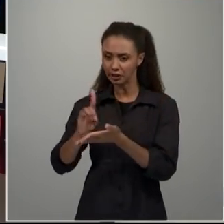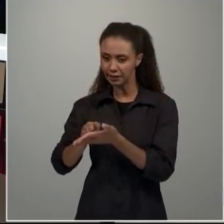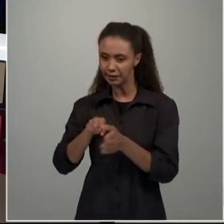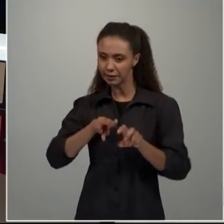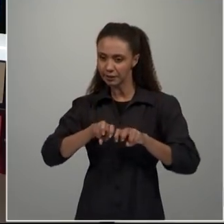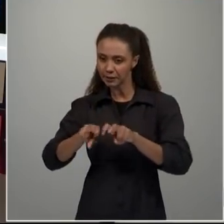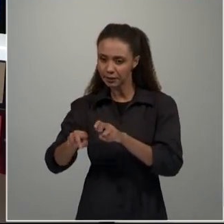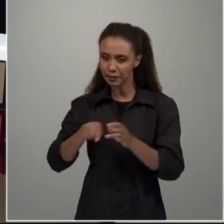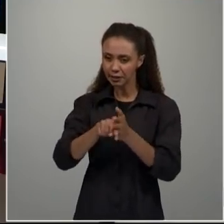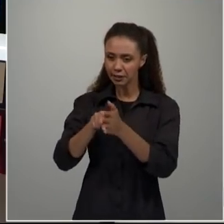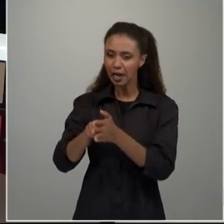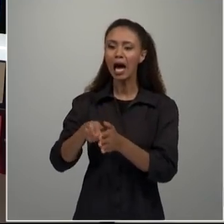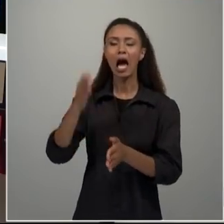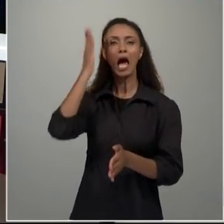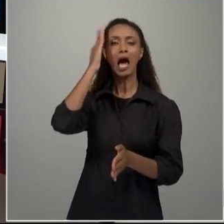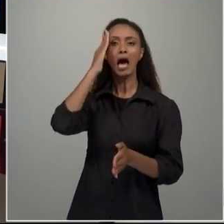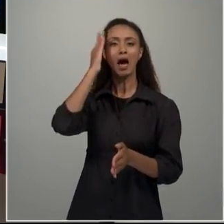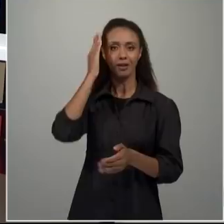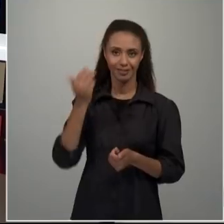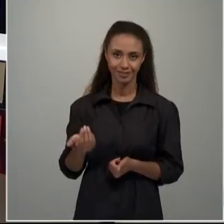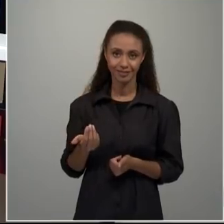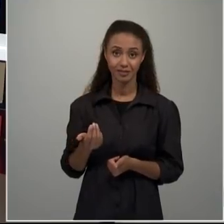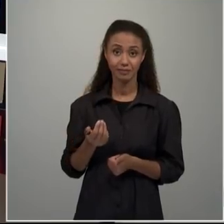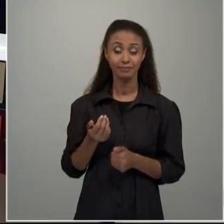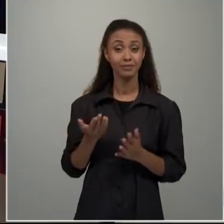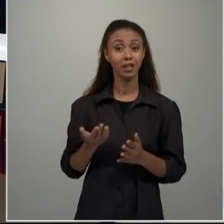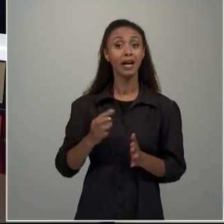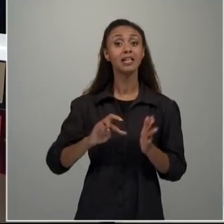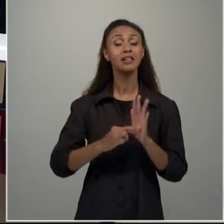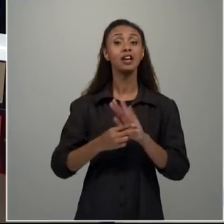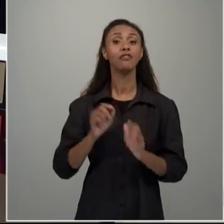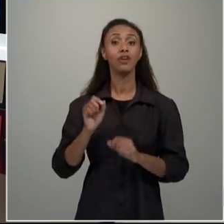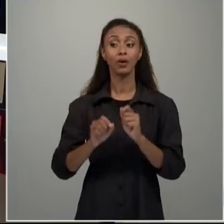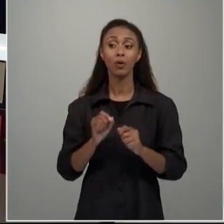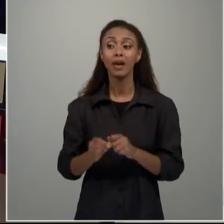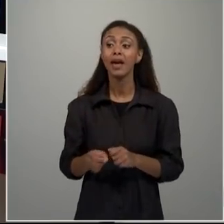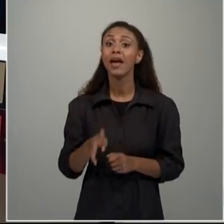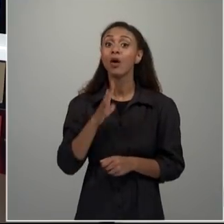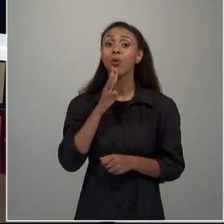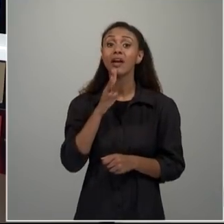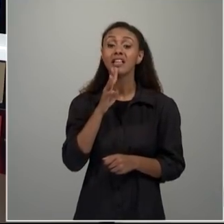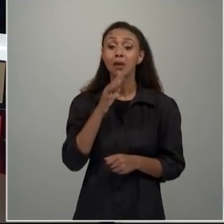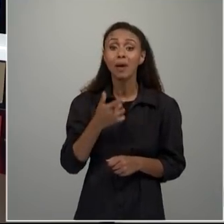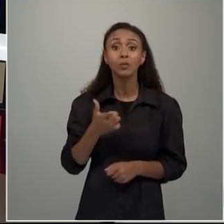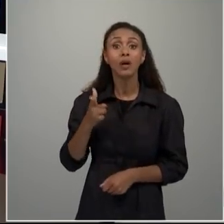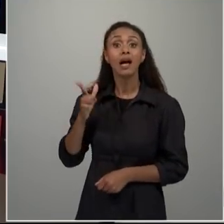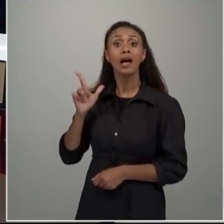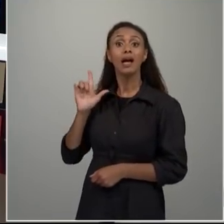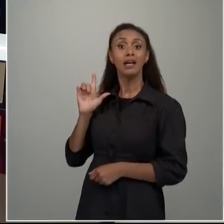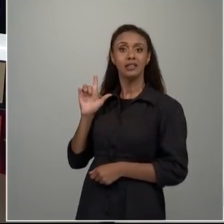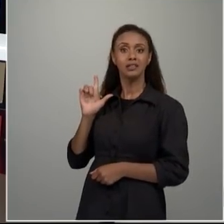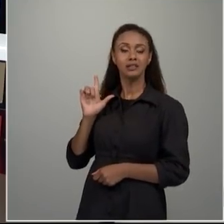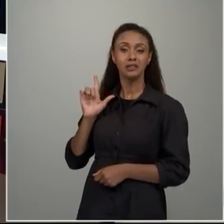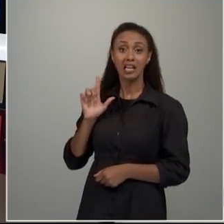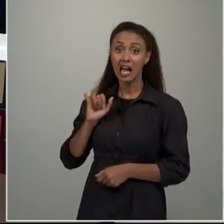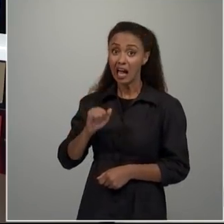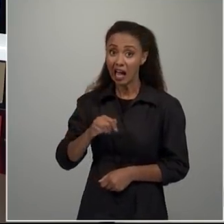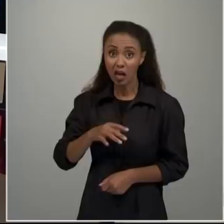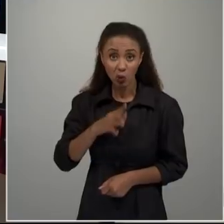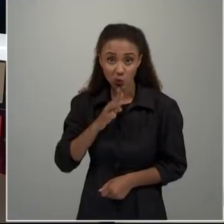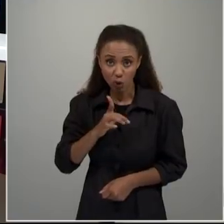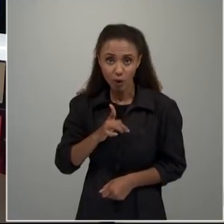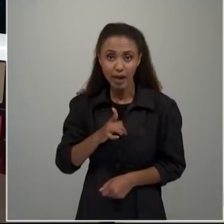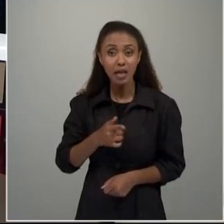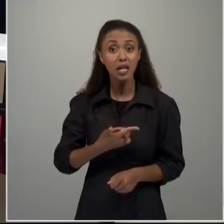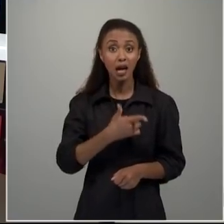ou menos então você quando não tem o conhecimento prévio você constrói como que você constrói vai buscar em português dá uma olhadinha